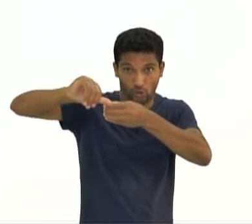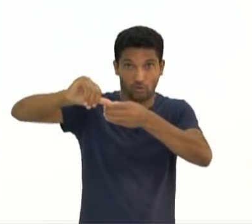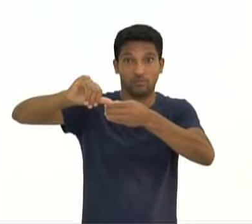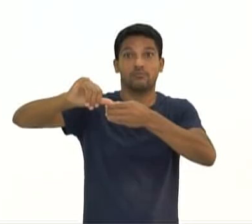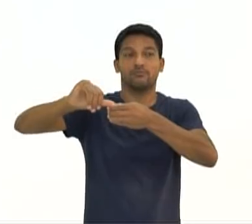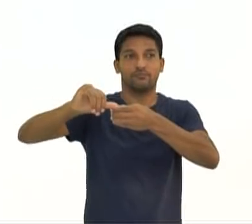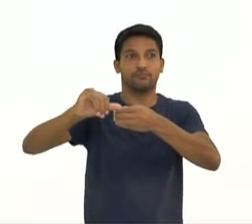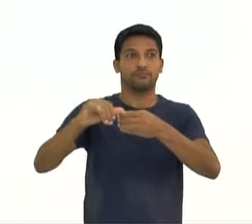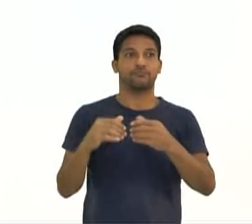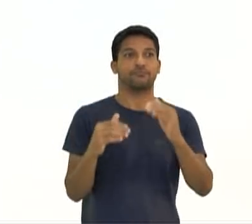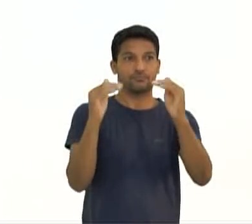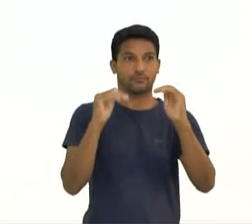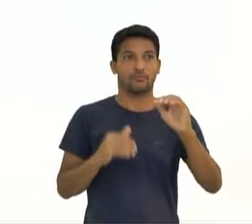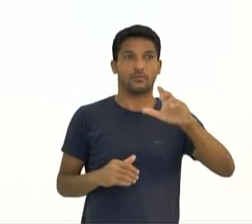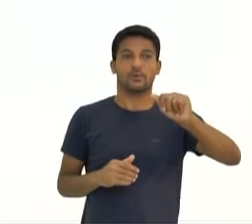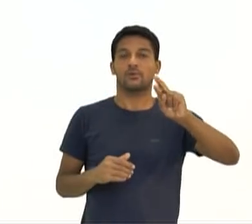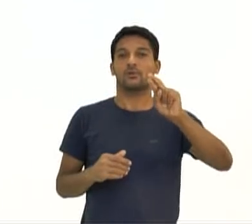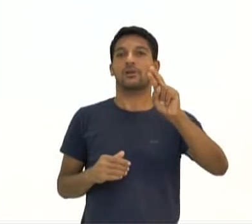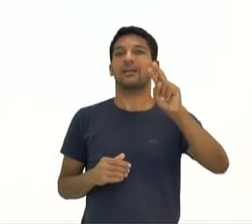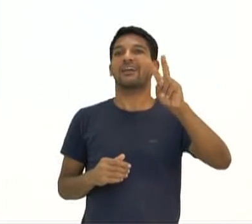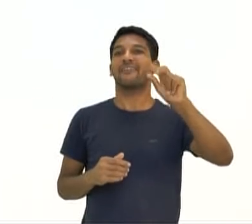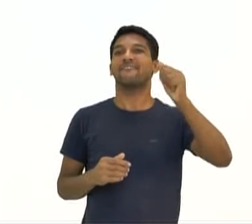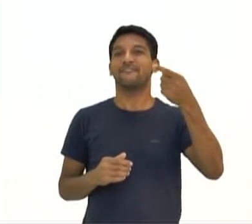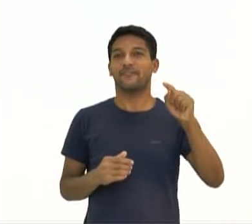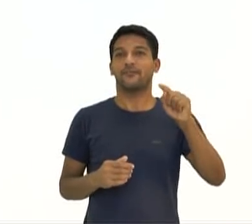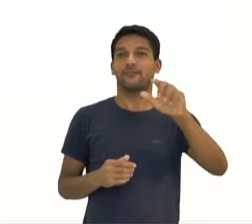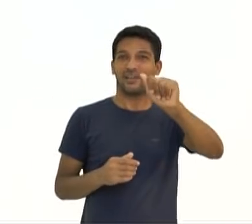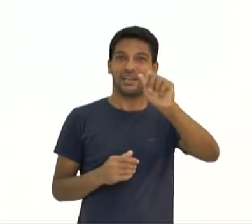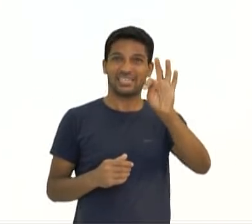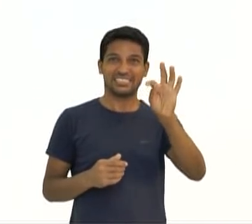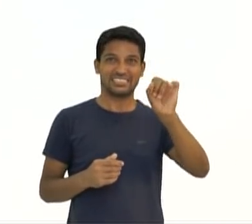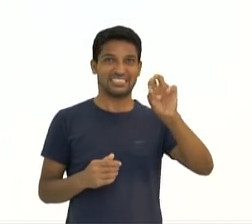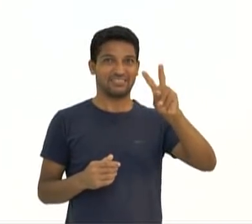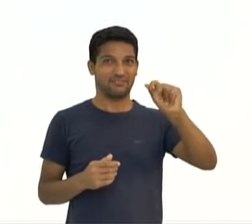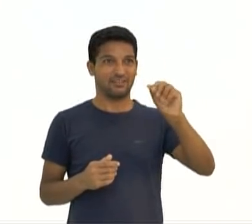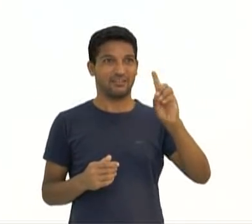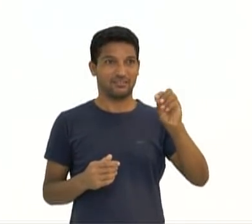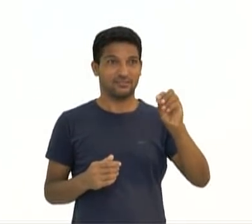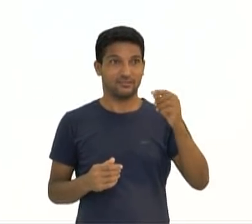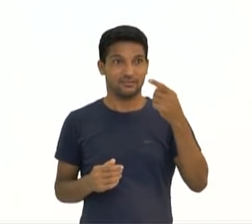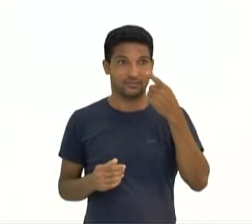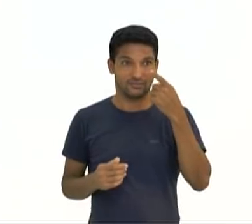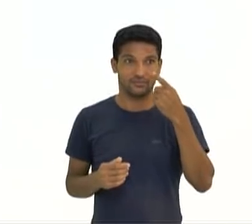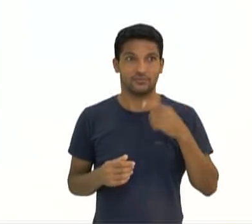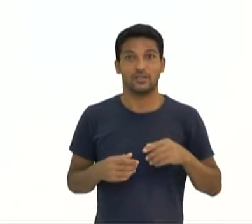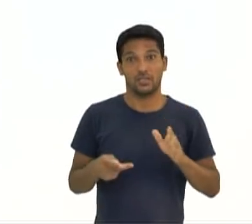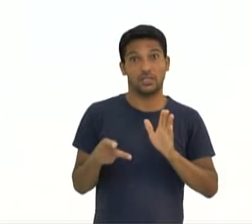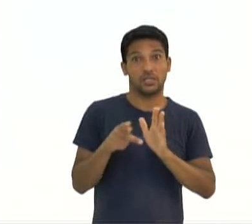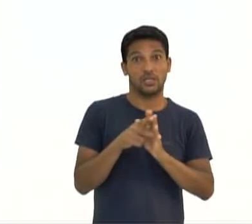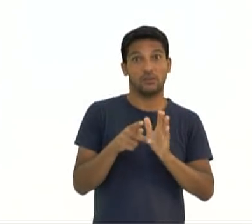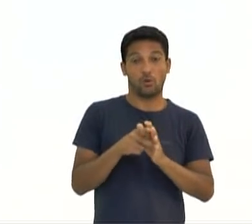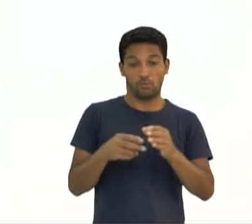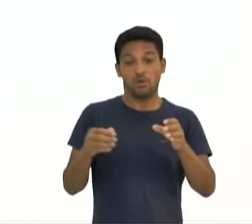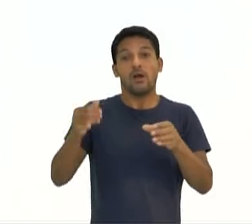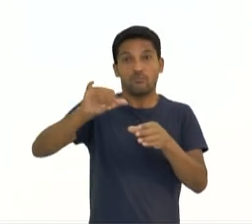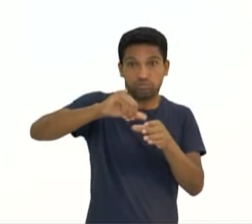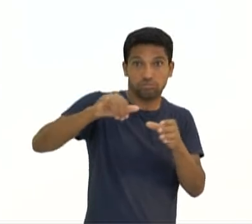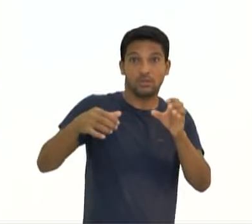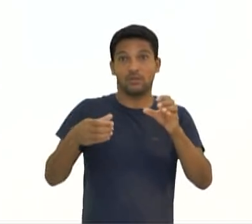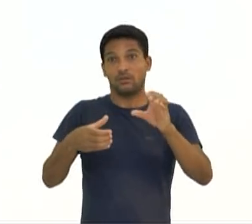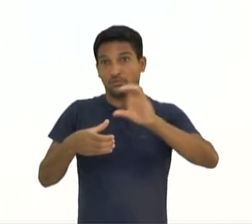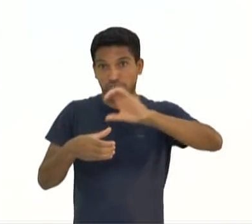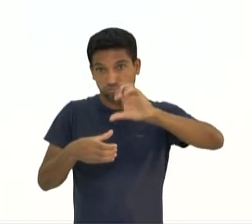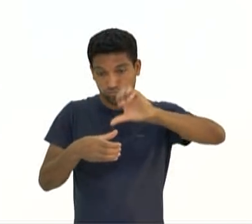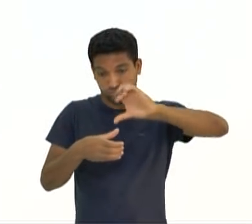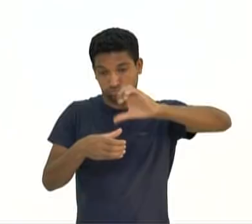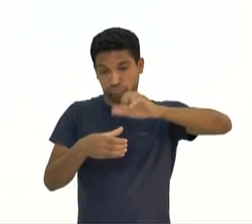O carvão ativado, obtido a partir de um precursor carbonáceo e ativado com tratamentos físicos ou químicos. O